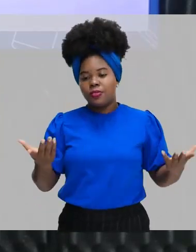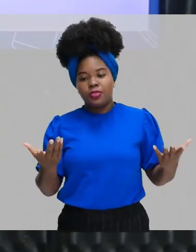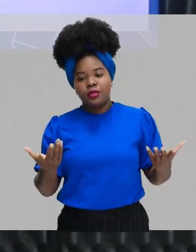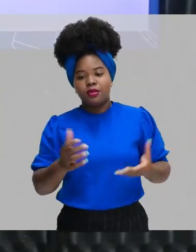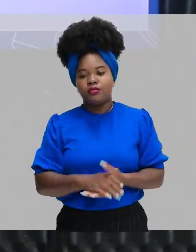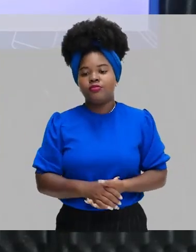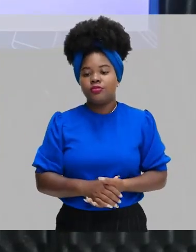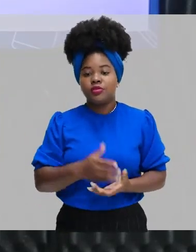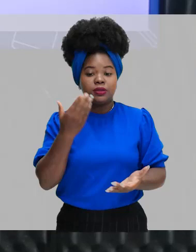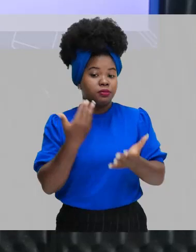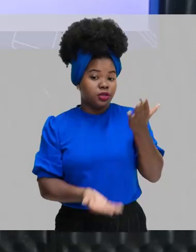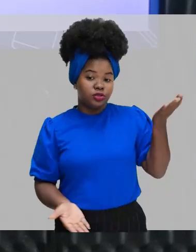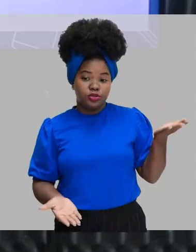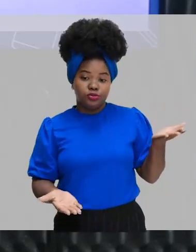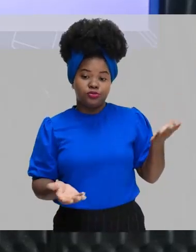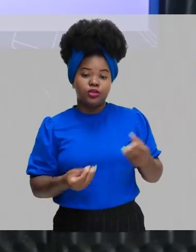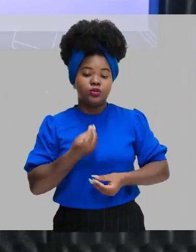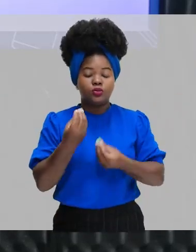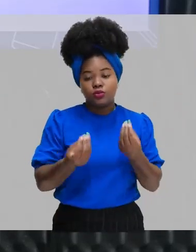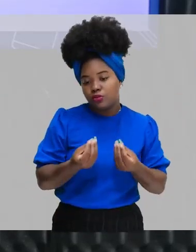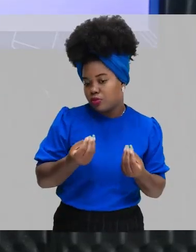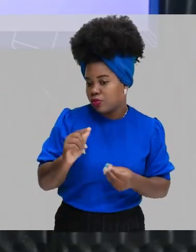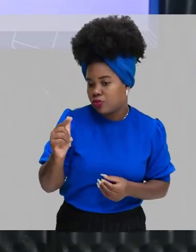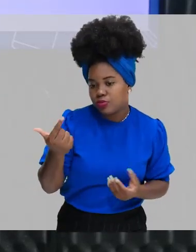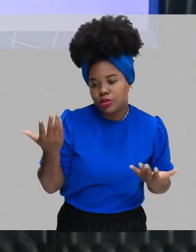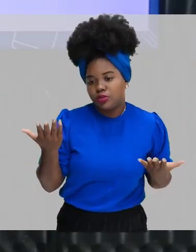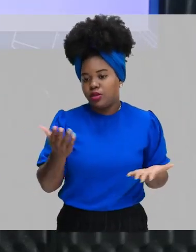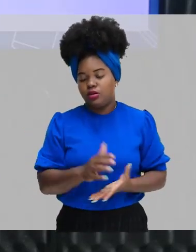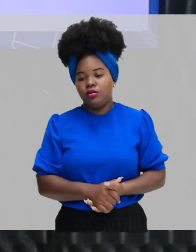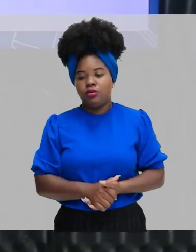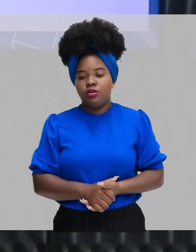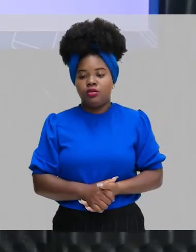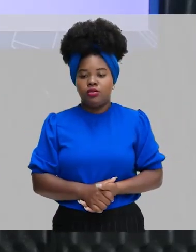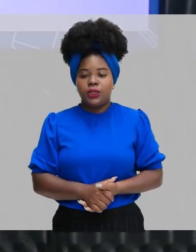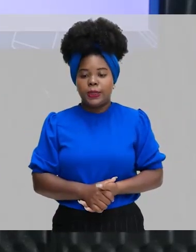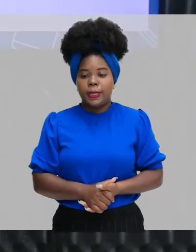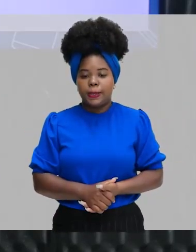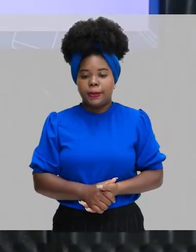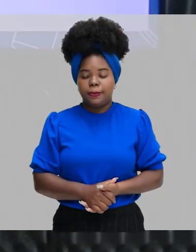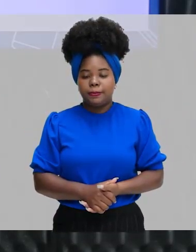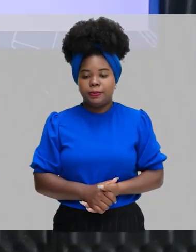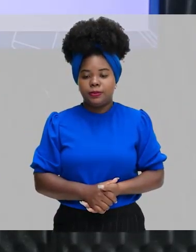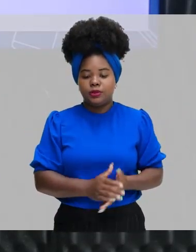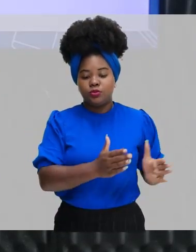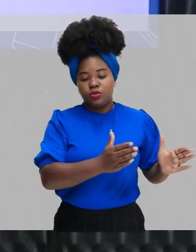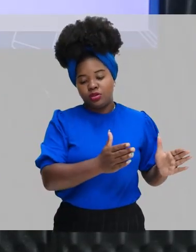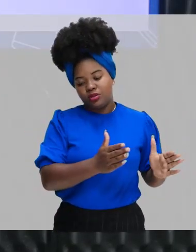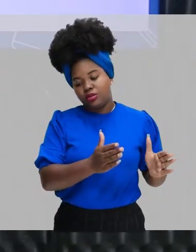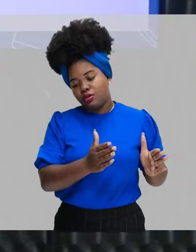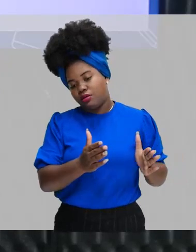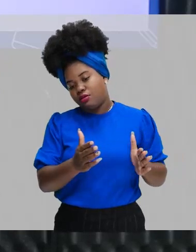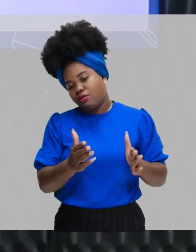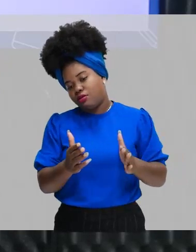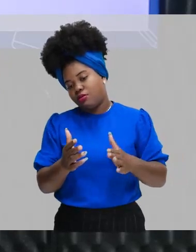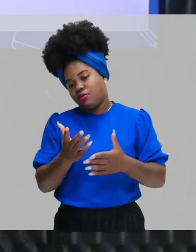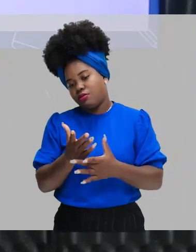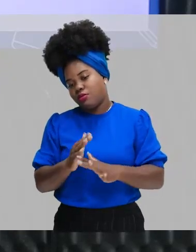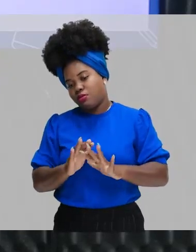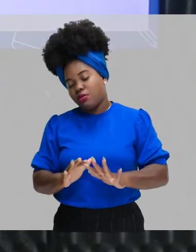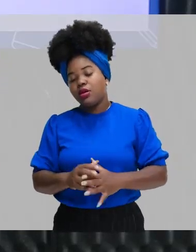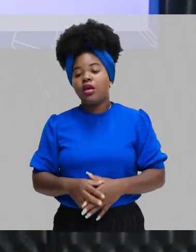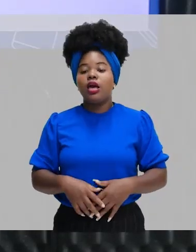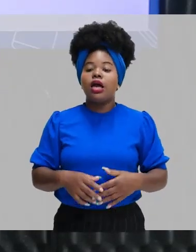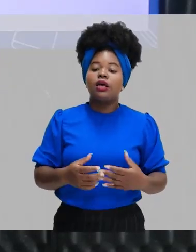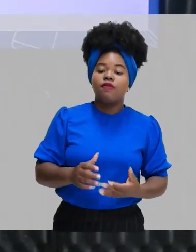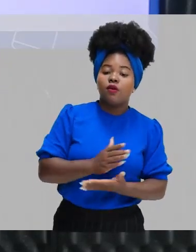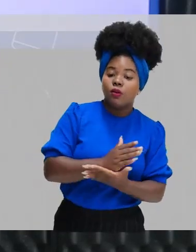ser o quê perdido né vai vai acontecer o processo né da da o processo radioativo a